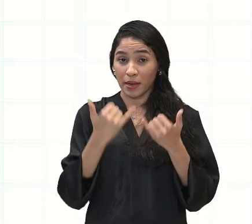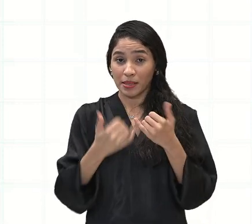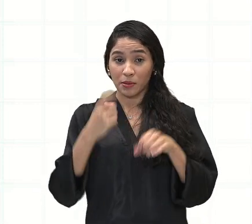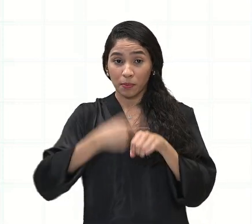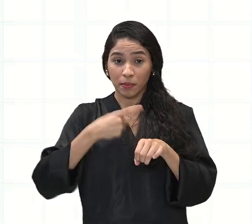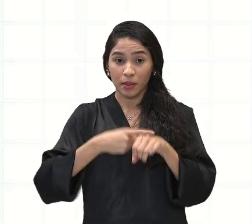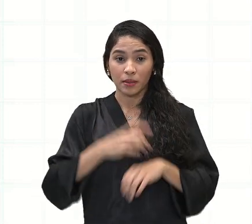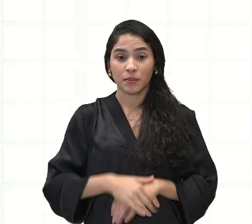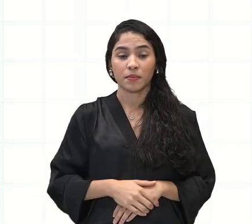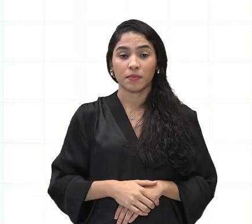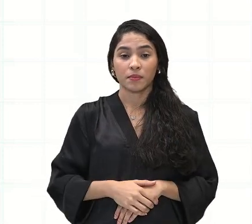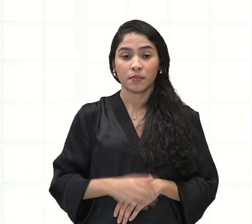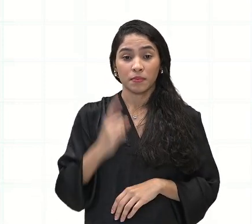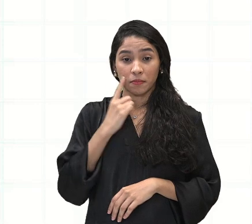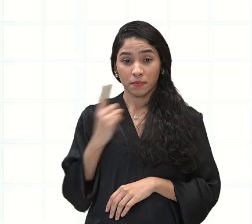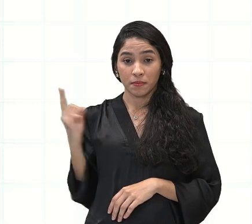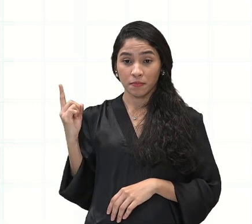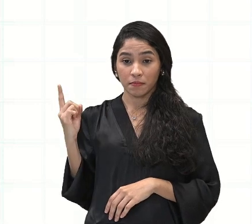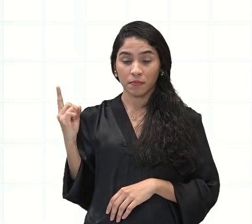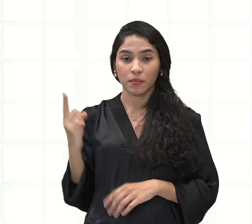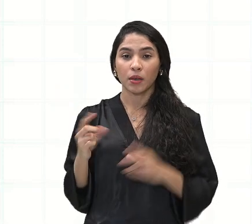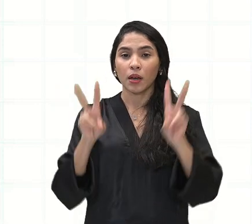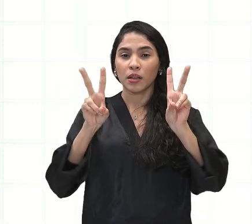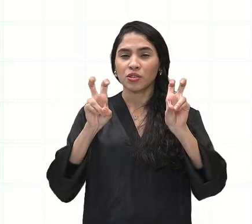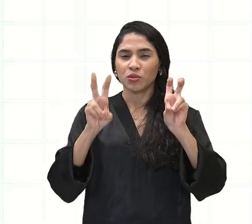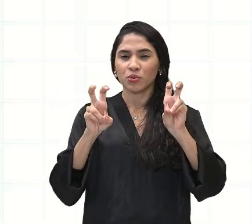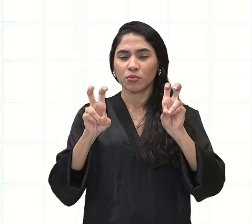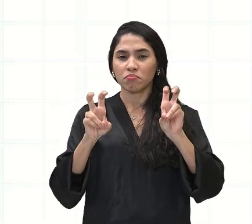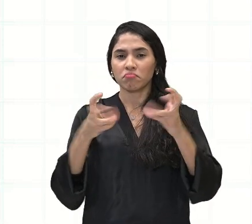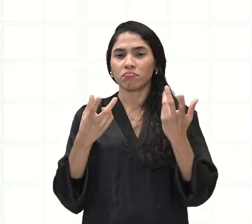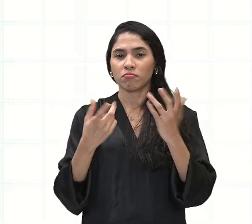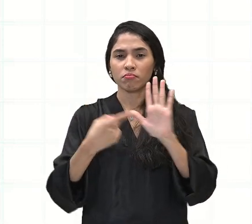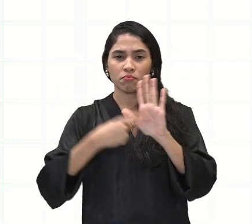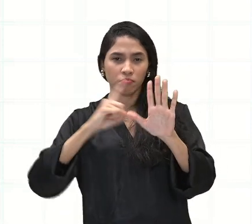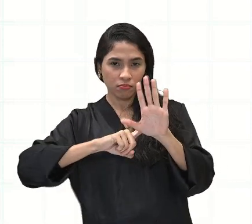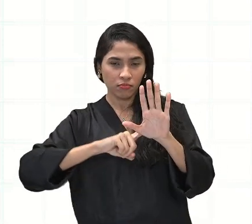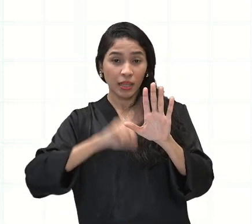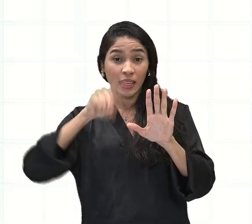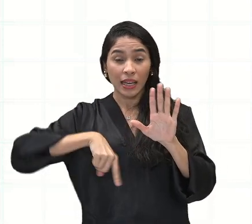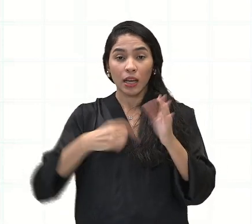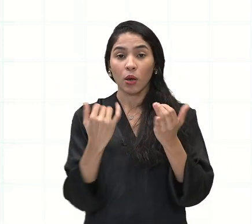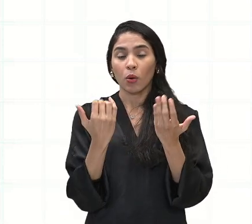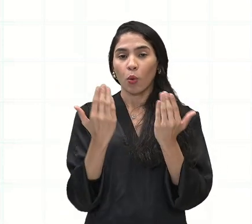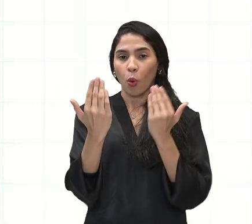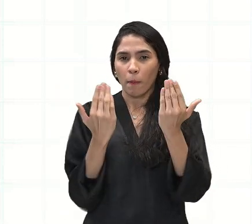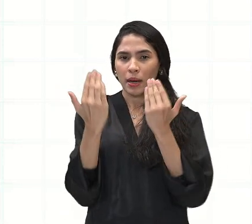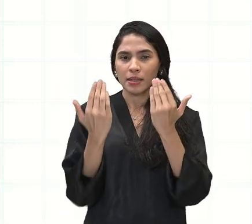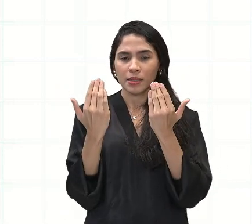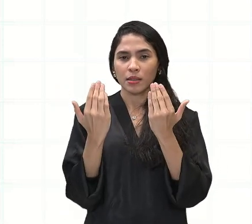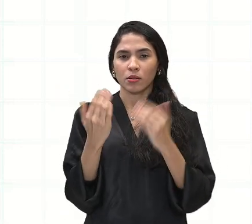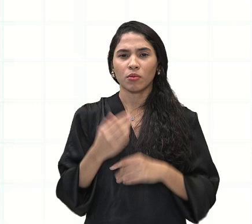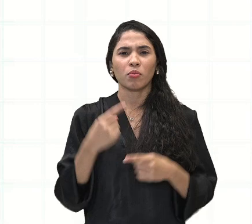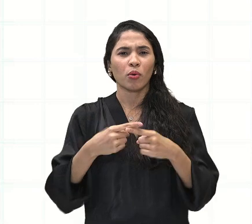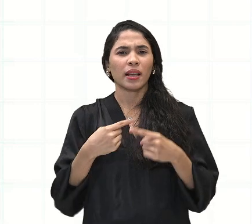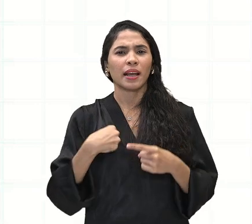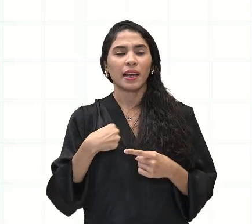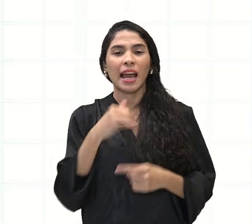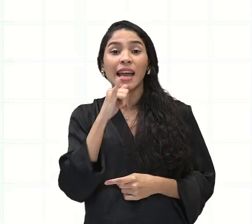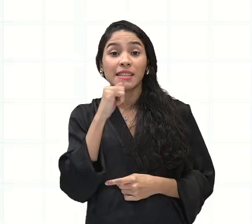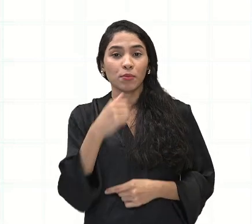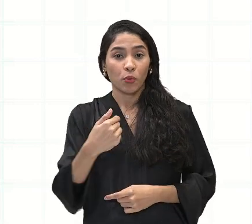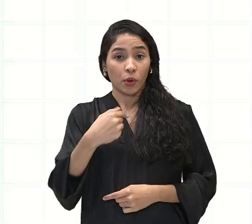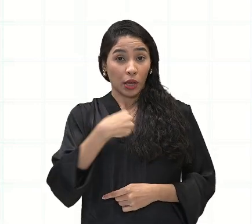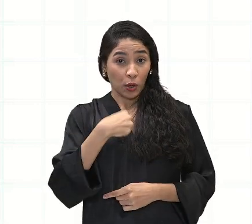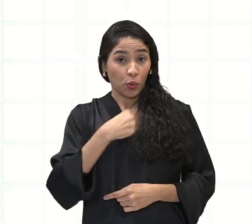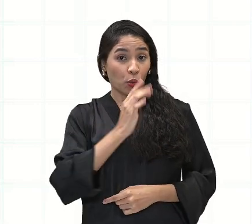Utiliza aqui, desde o seu título, uma espécie de metáfora, que é essa comparação implícita. Por quê? Eu tenho um coração de pedra.